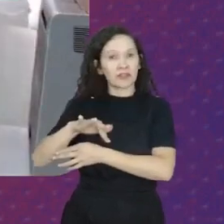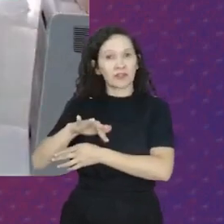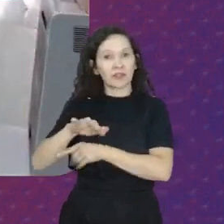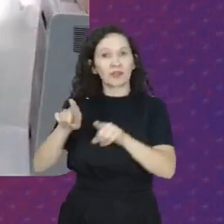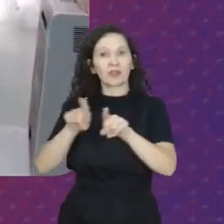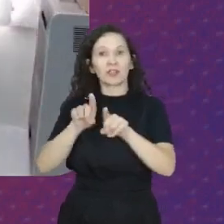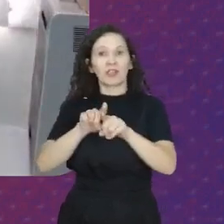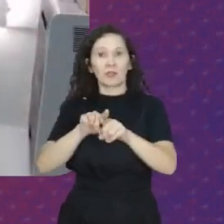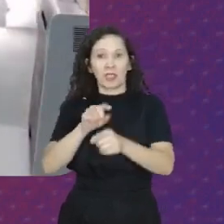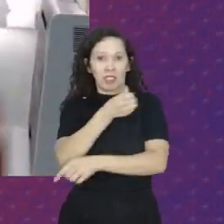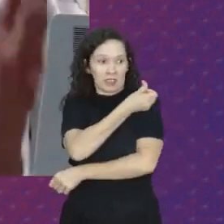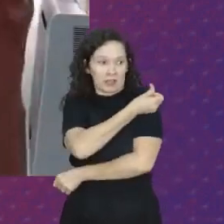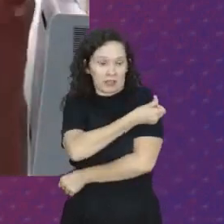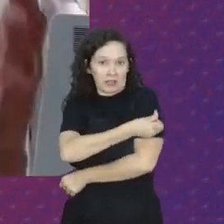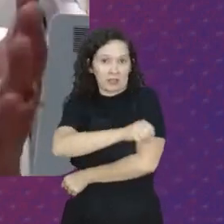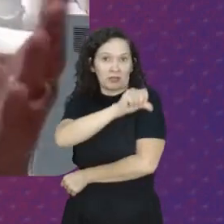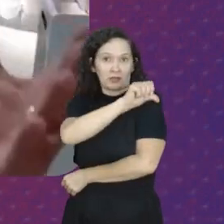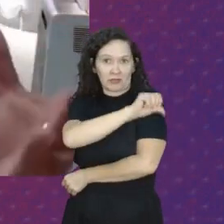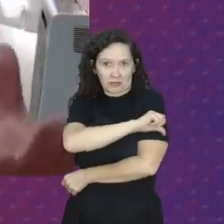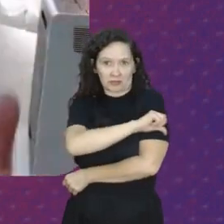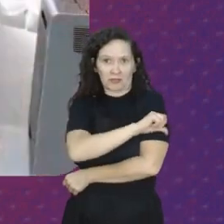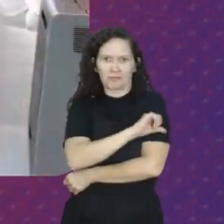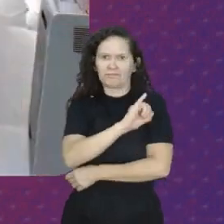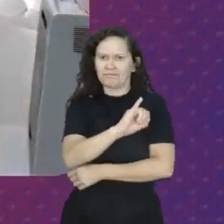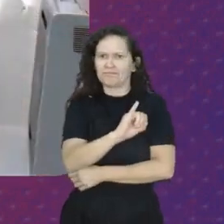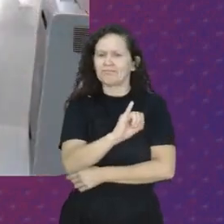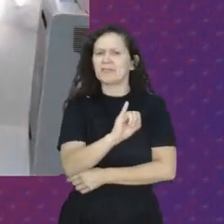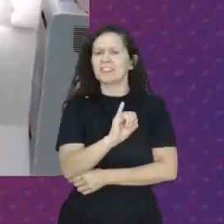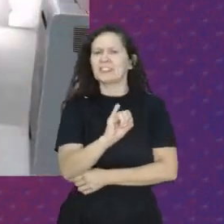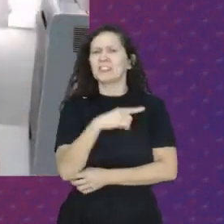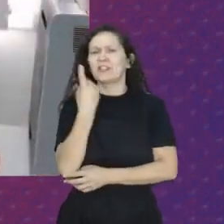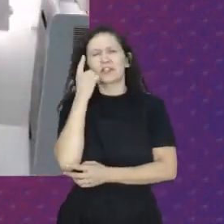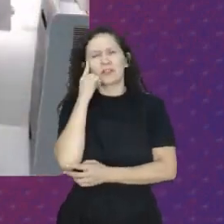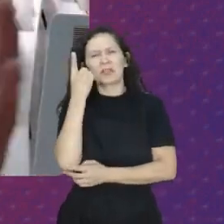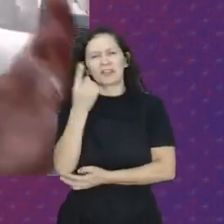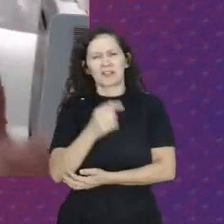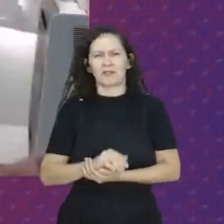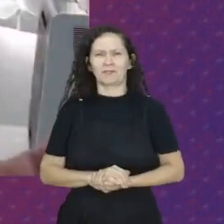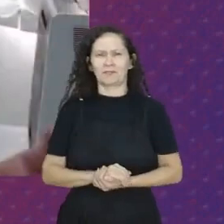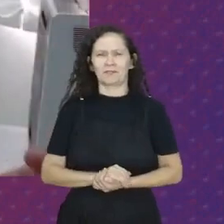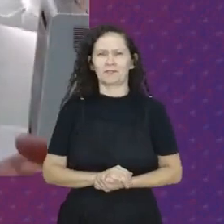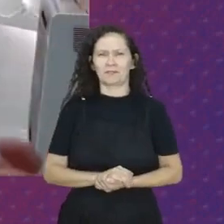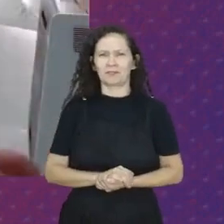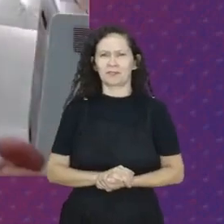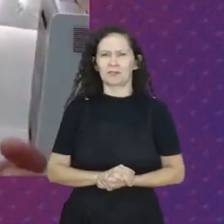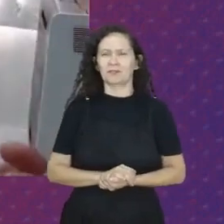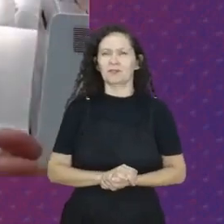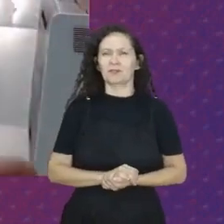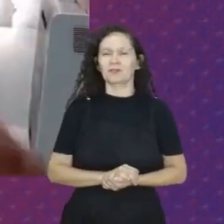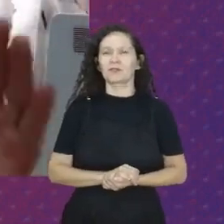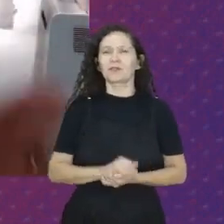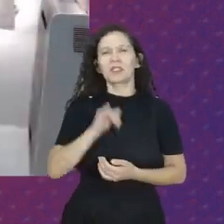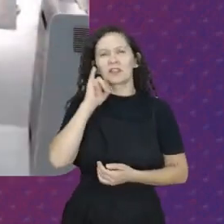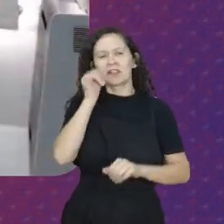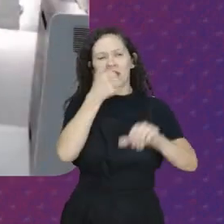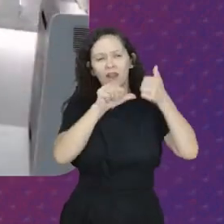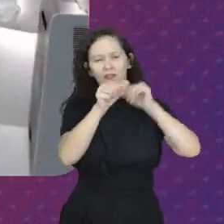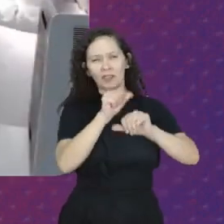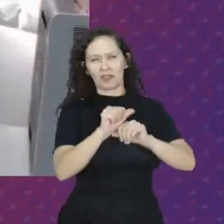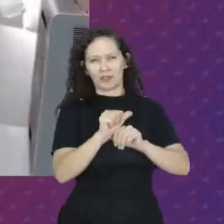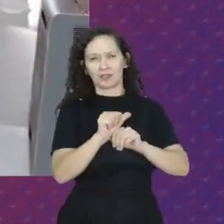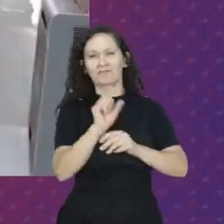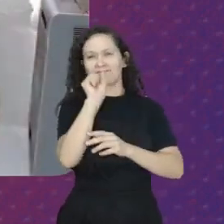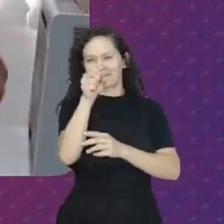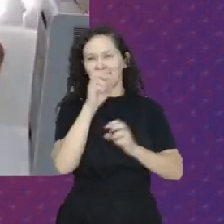anos iniciais. Se pensarmos assim, né, em números absolutos, sim, nós